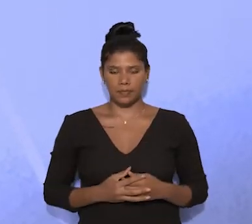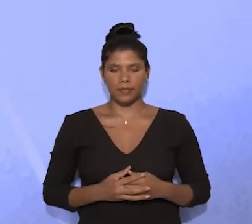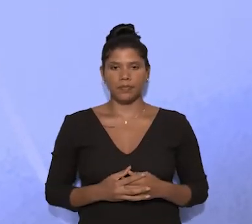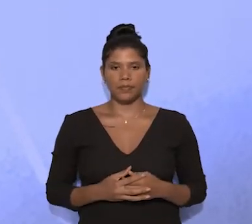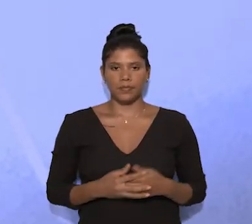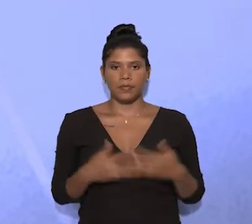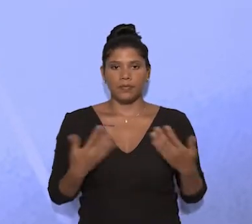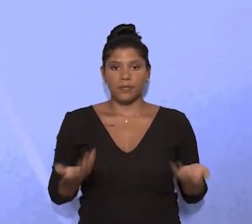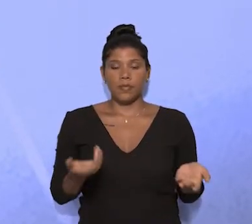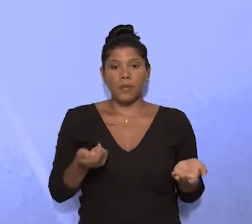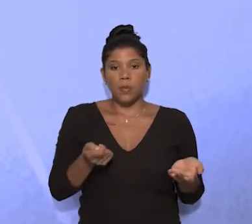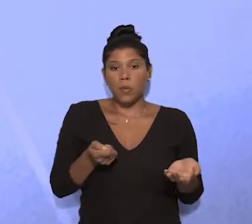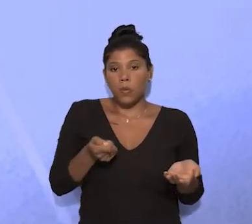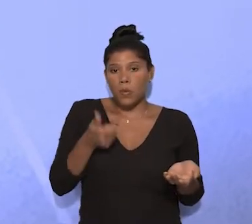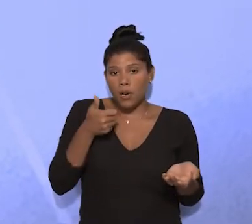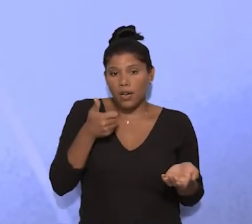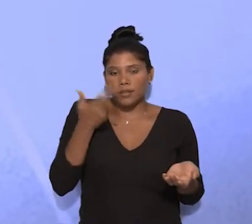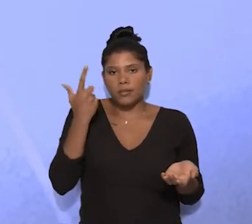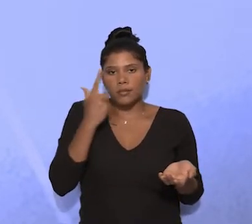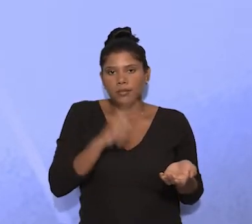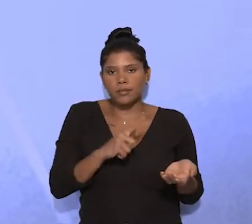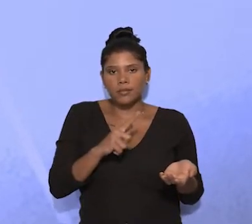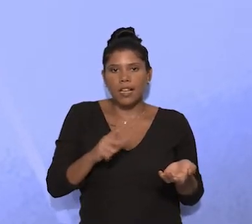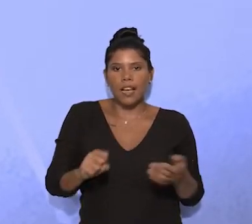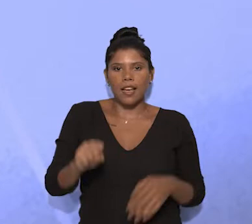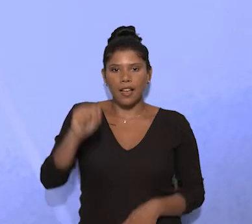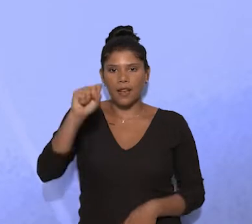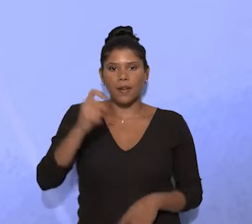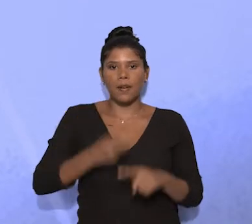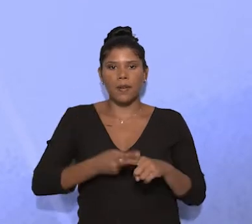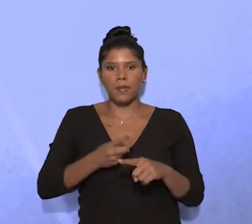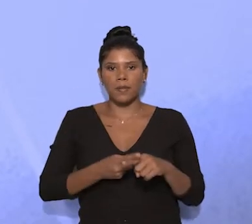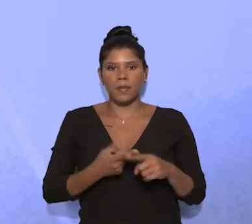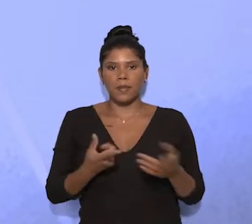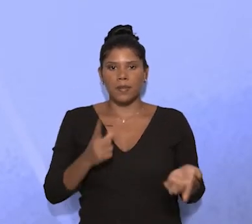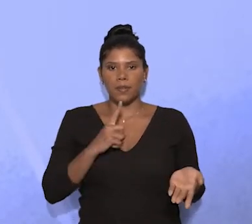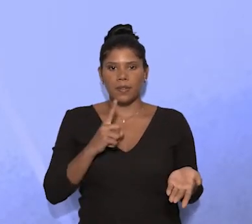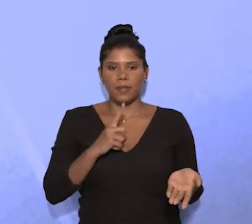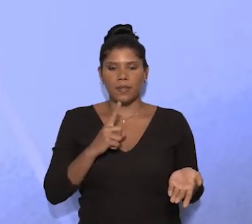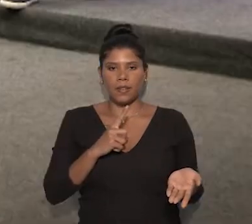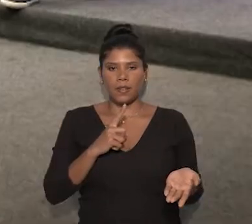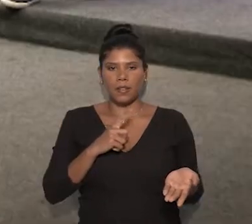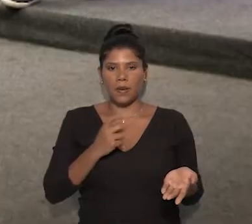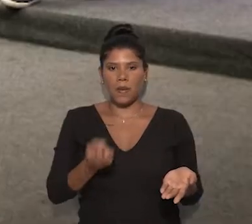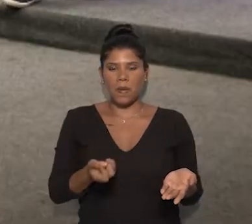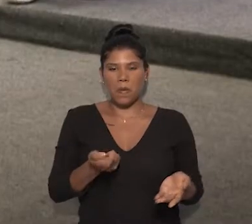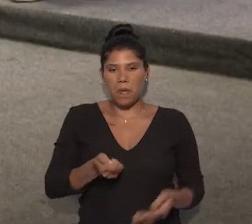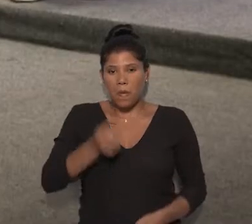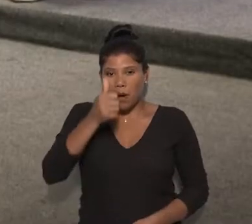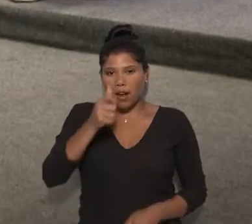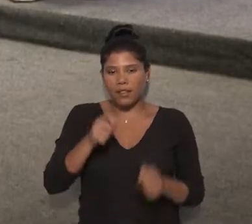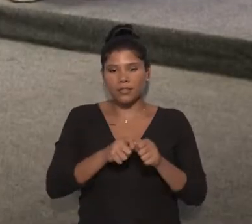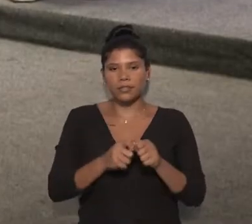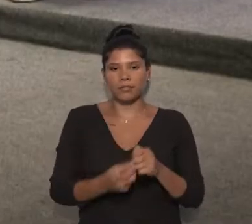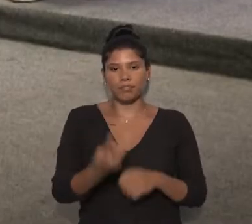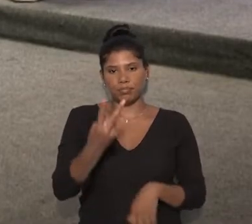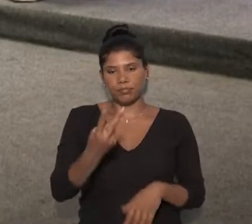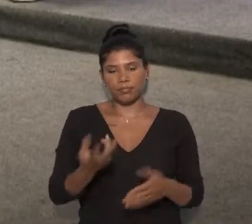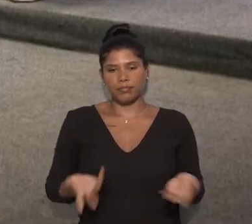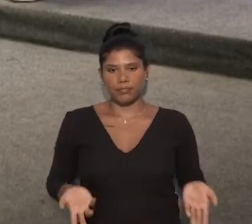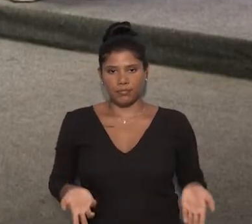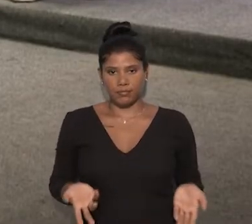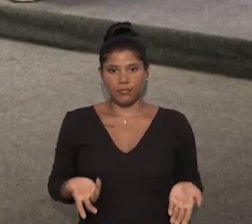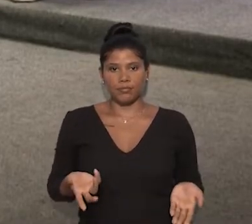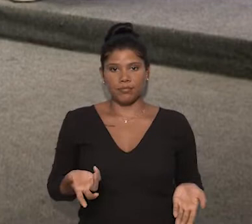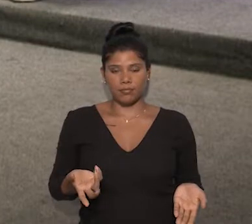gol, e quase saía como o grande herói, porque no último lance do jogo botou uma bola no travessão. Exatamente. Então ali ele desenhou um